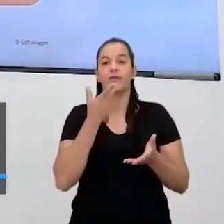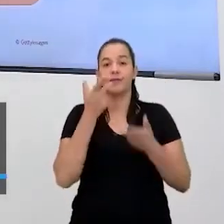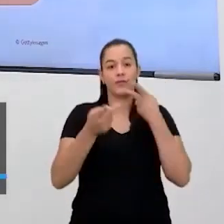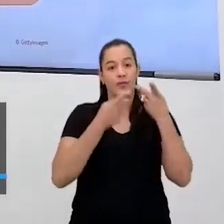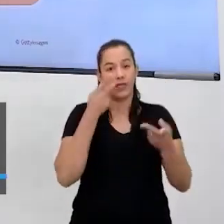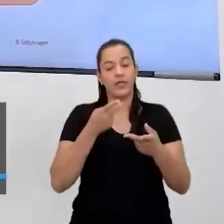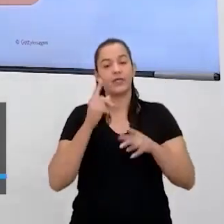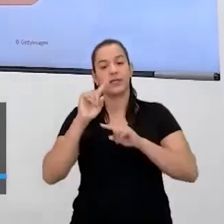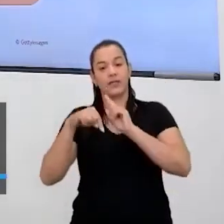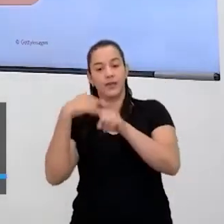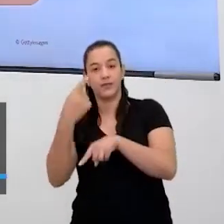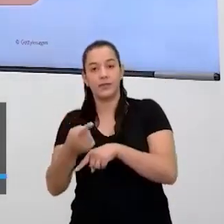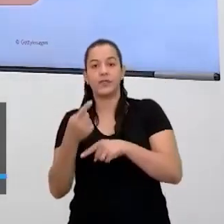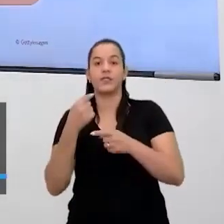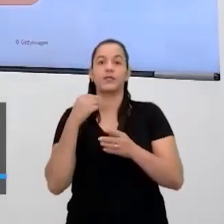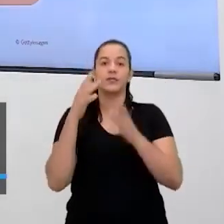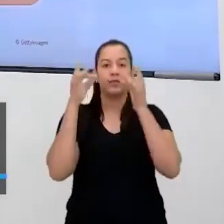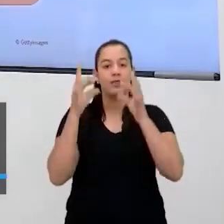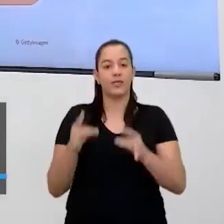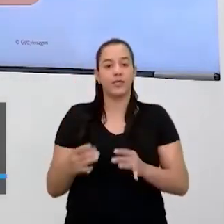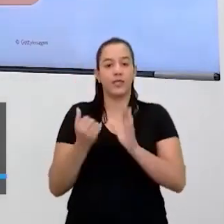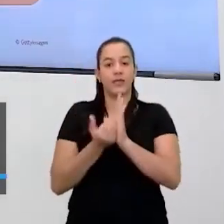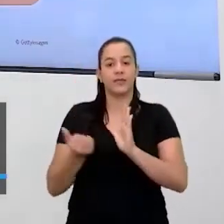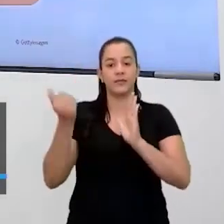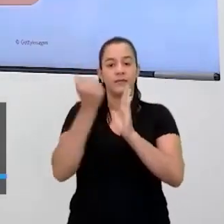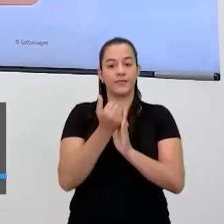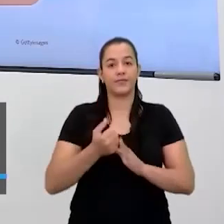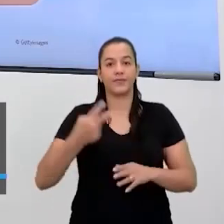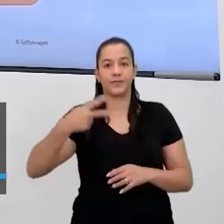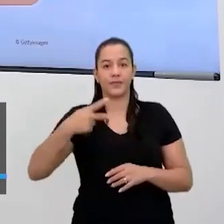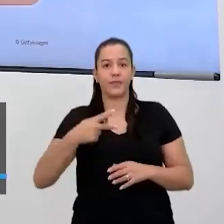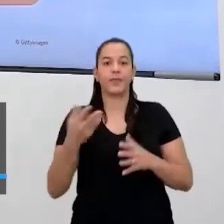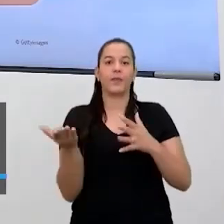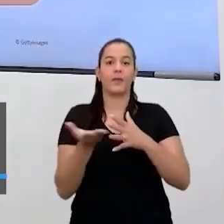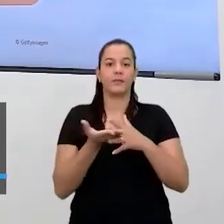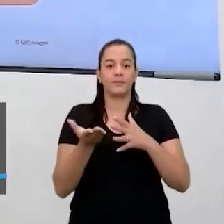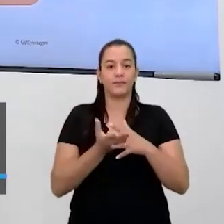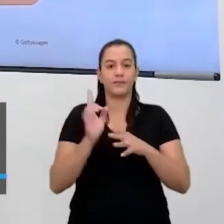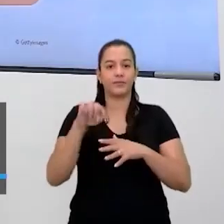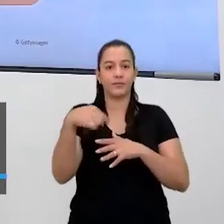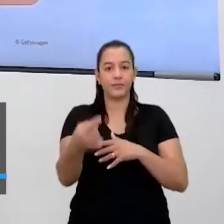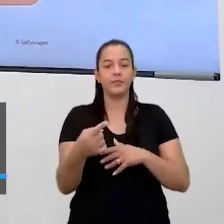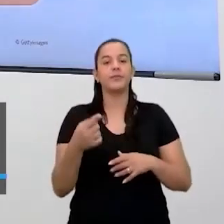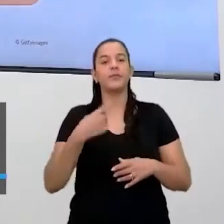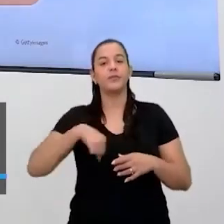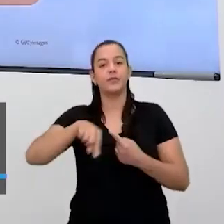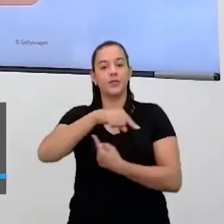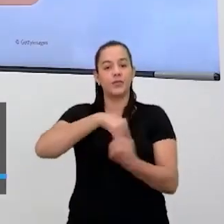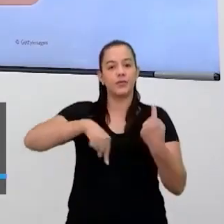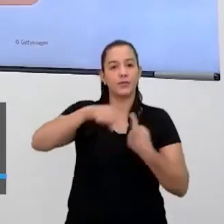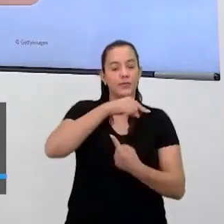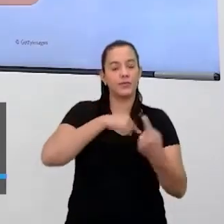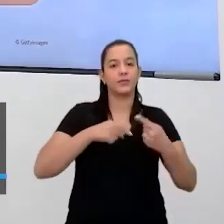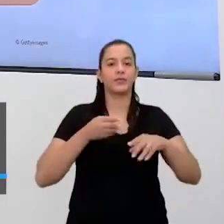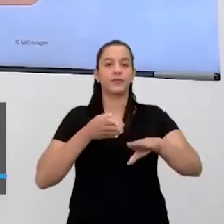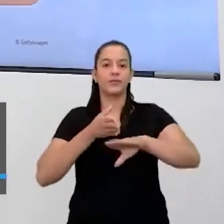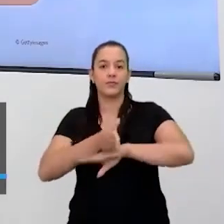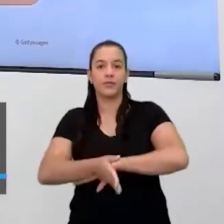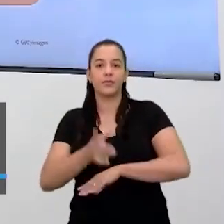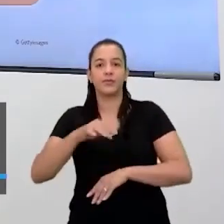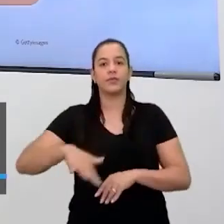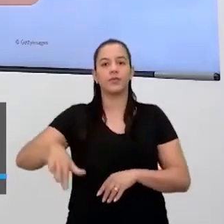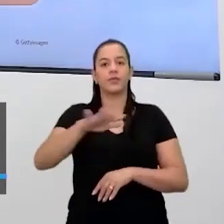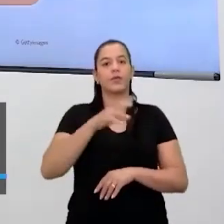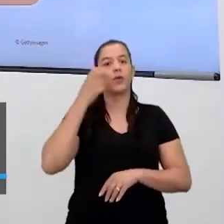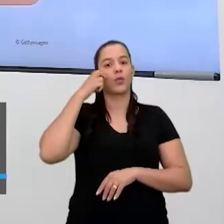um pouquinho mais no andamento da aula, na segunda parte, essas relações de interação